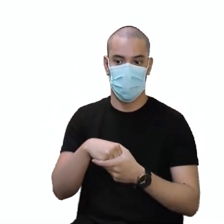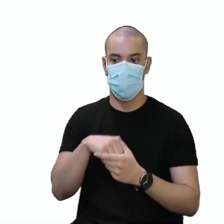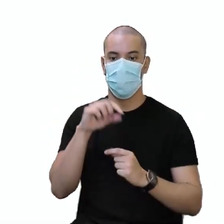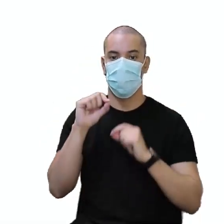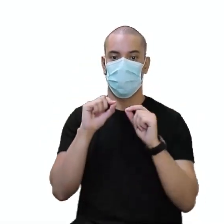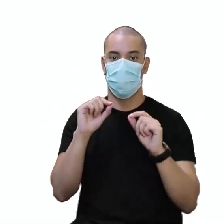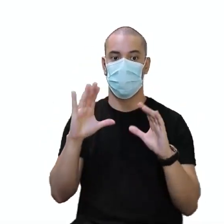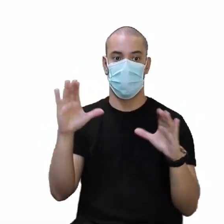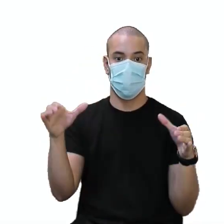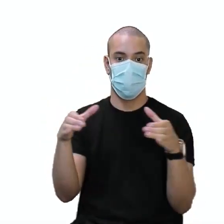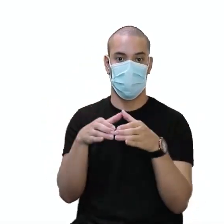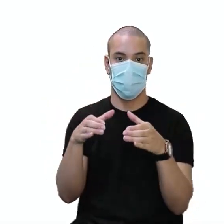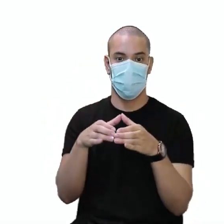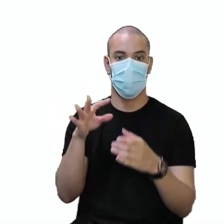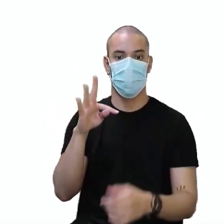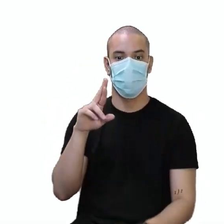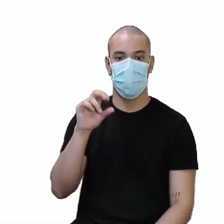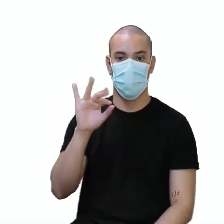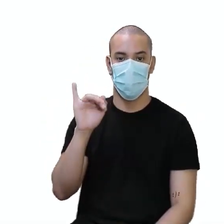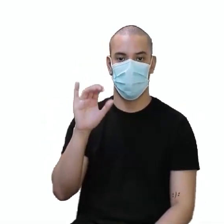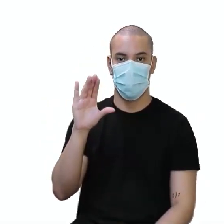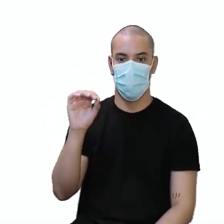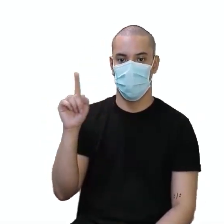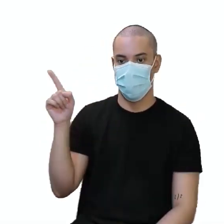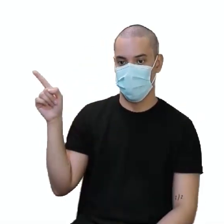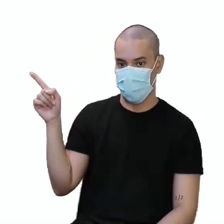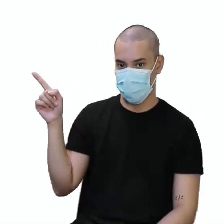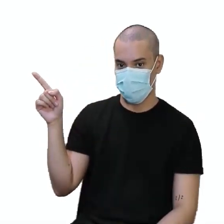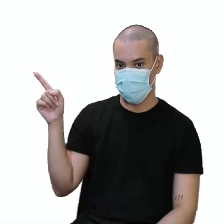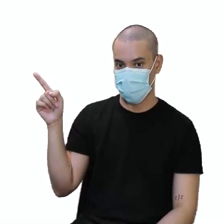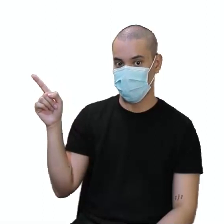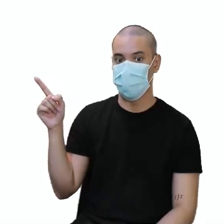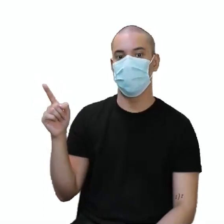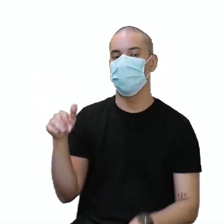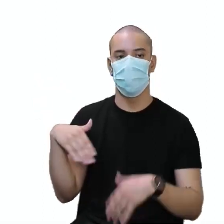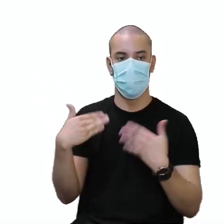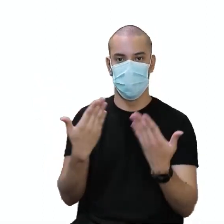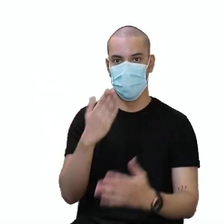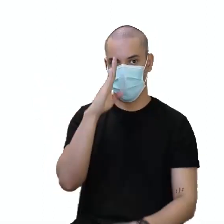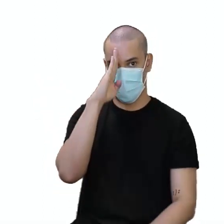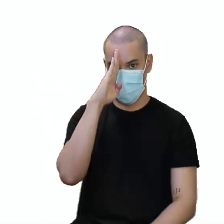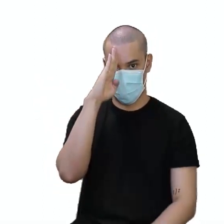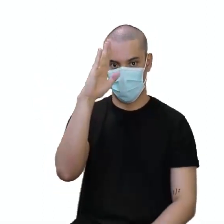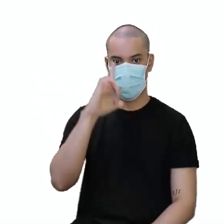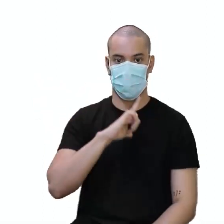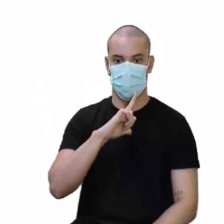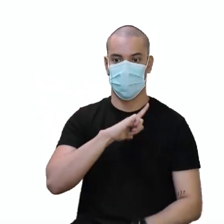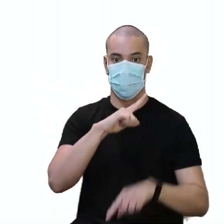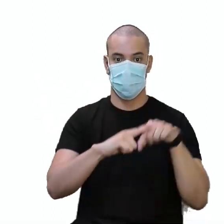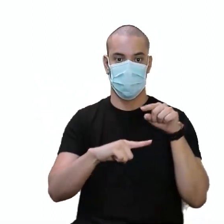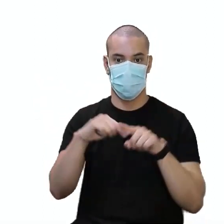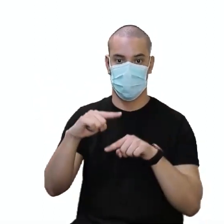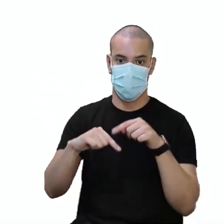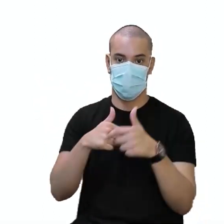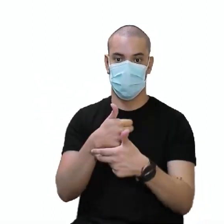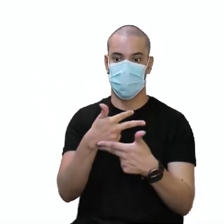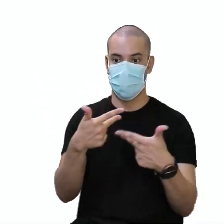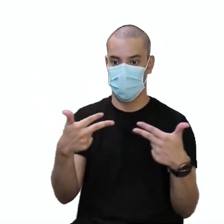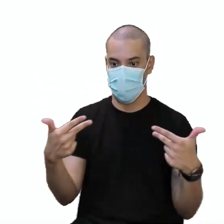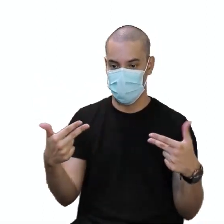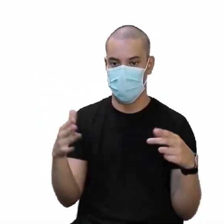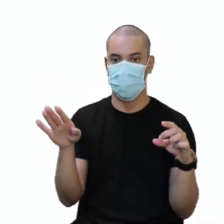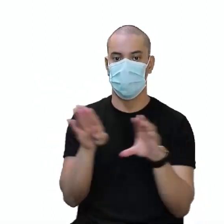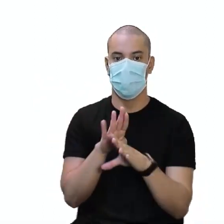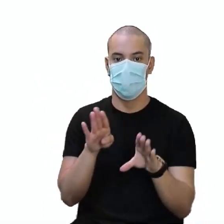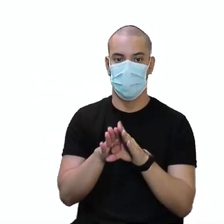nível trófico. E aí eu tenho como peças principais os produtores,